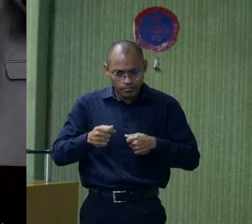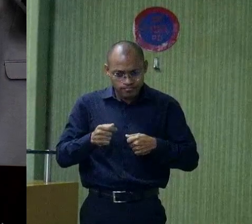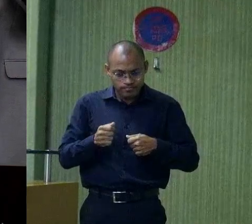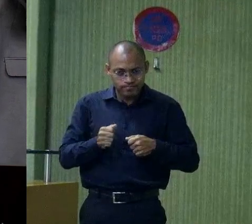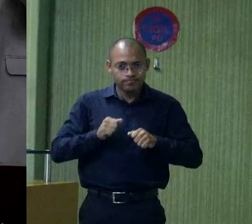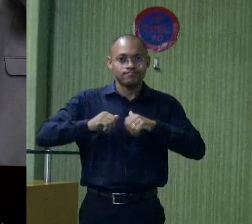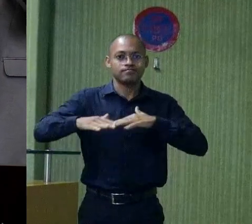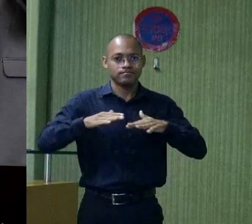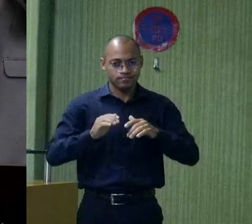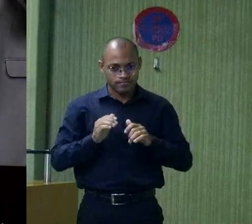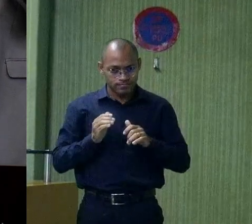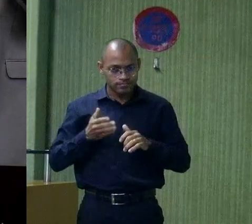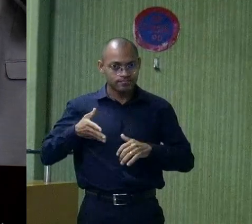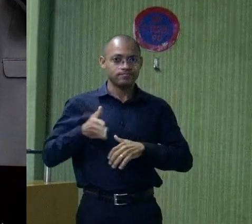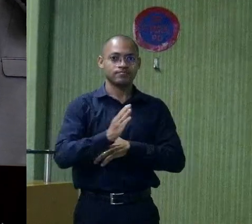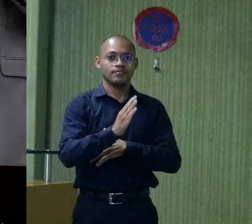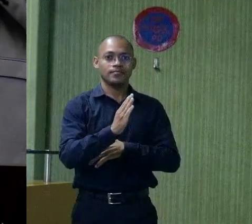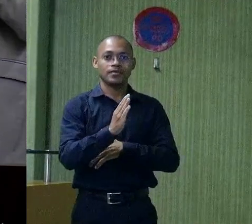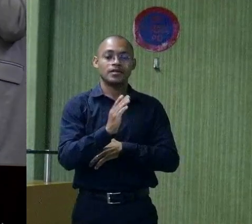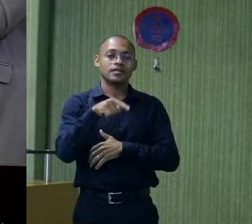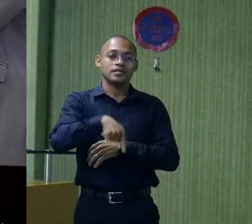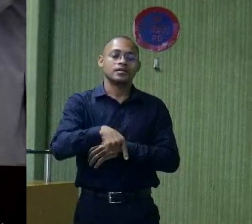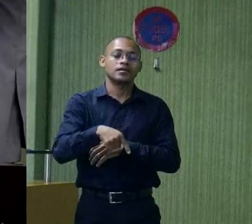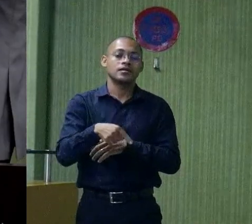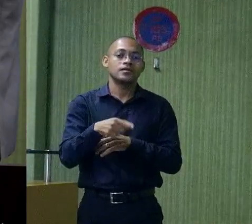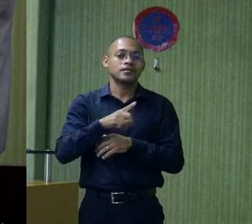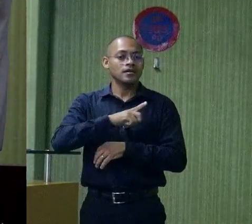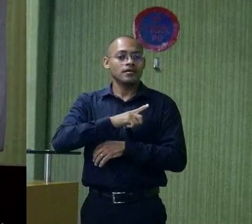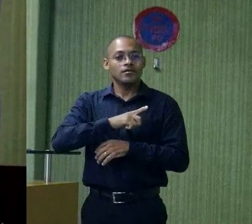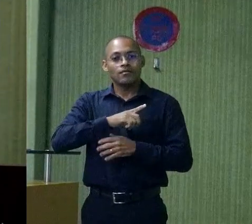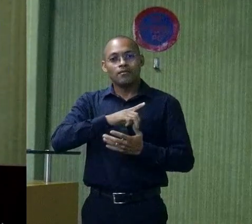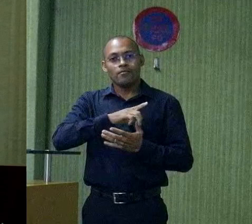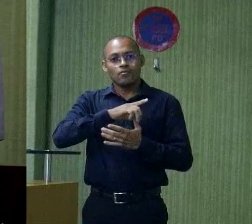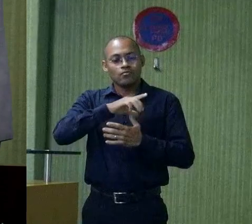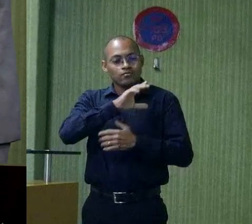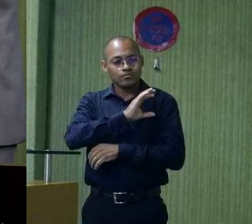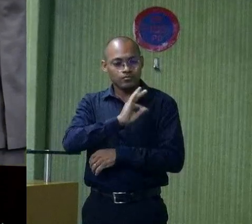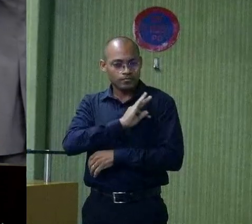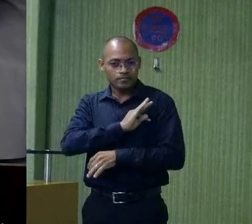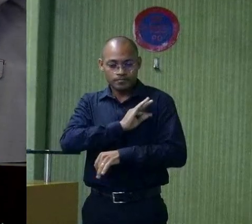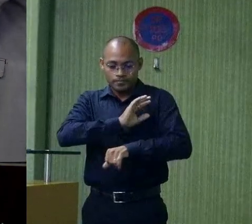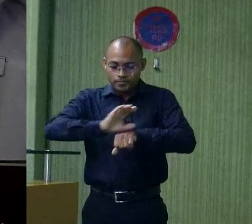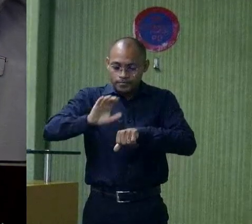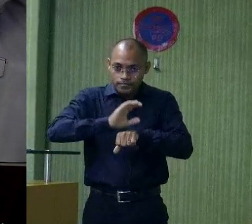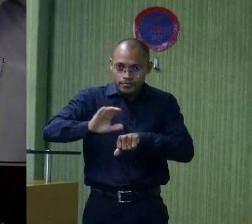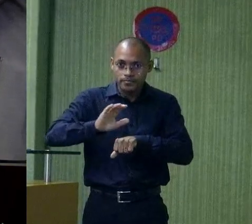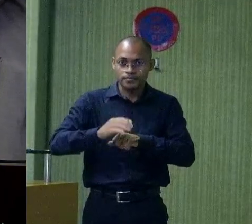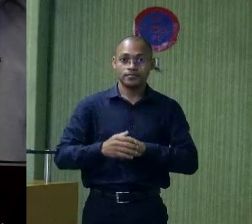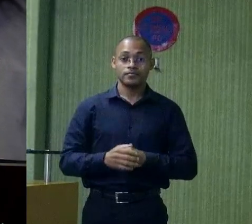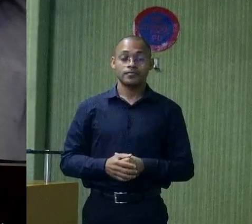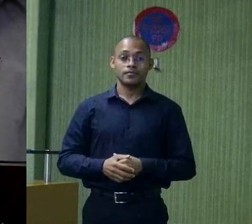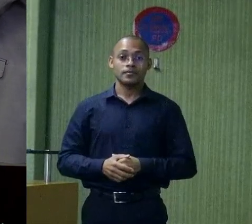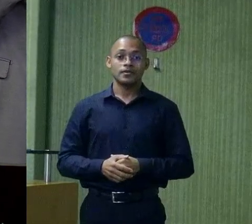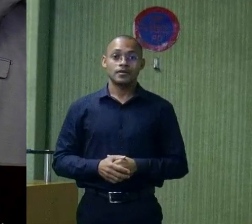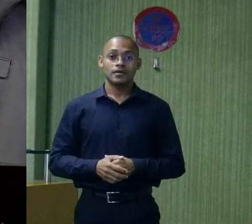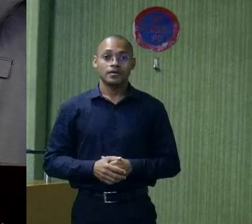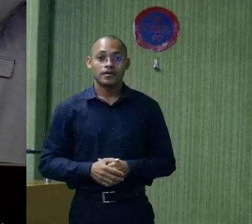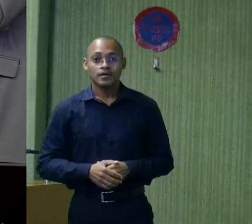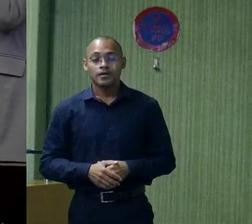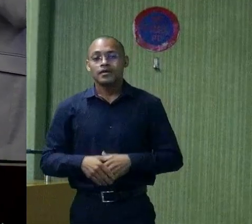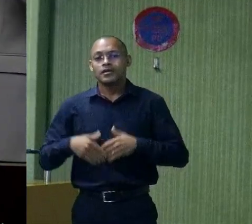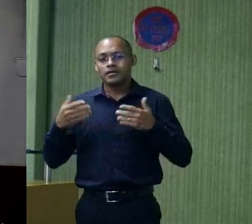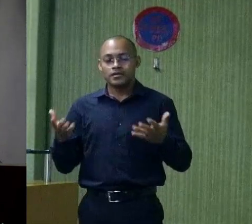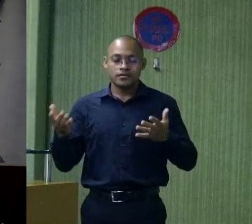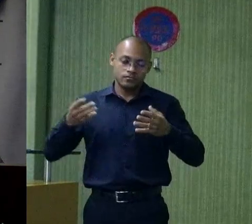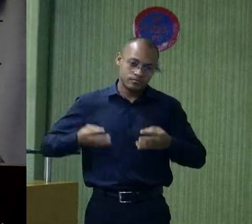escolas de natureza profissionalizante bom promoção humanística científica e Tecnológica do